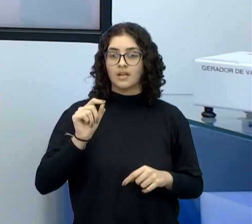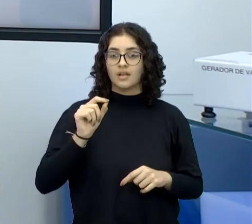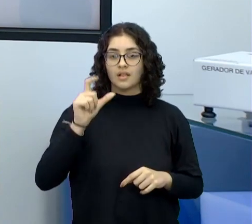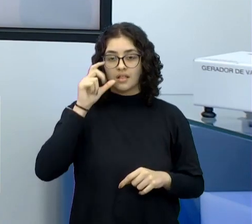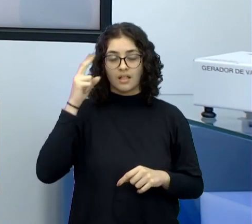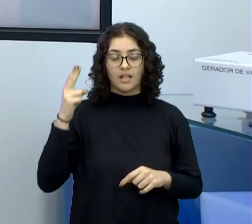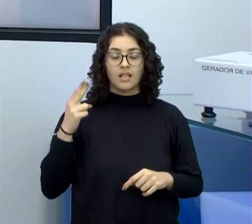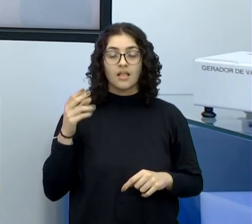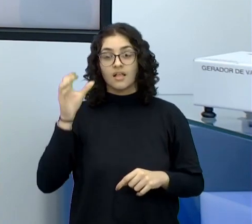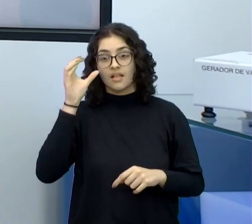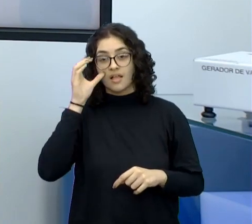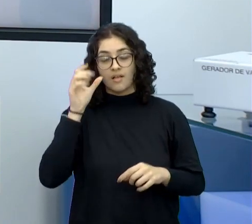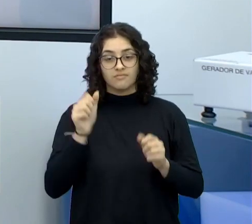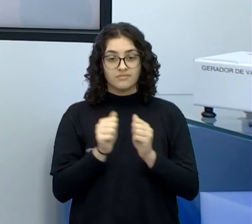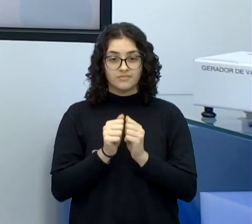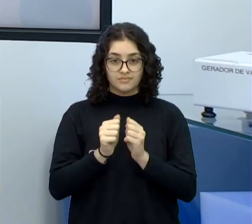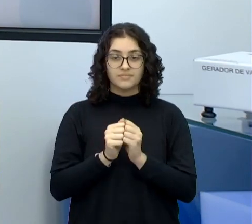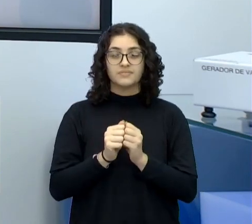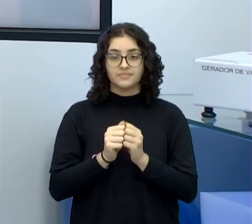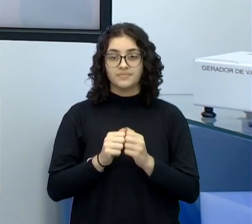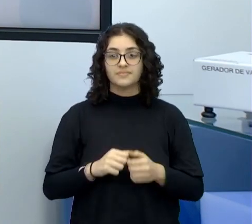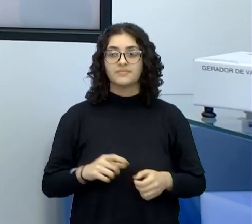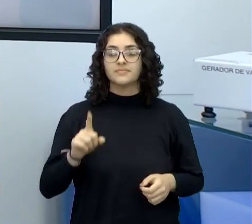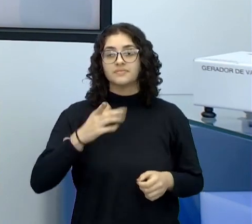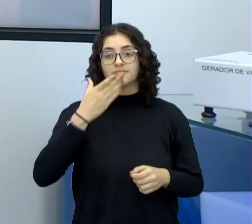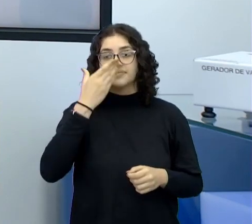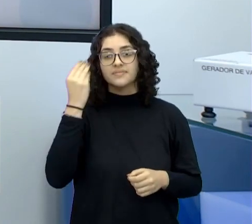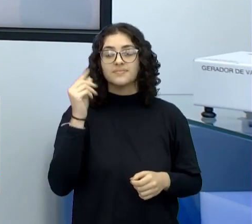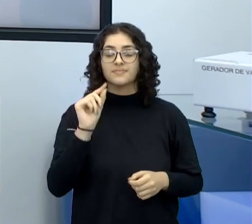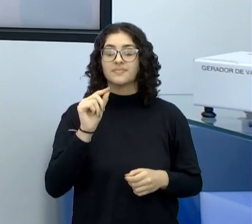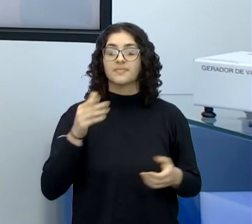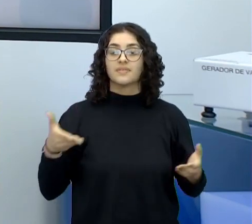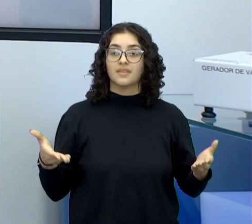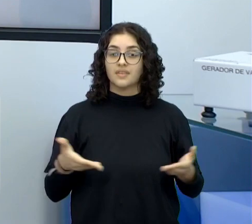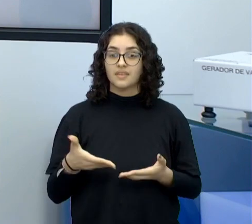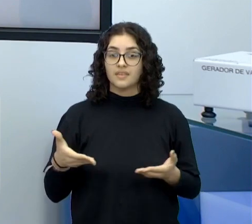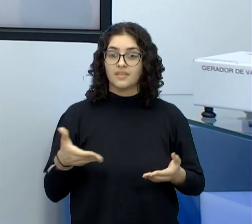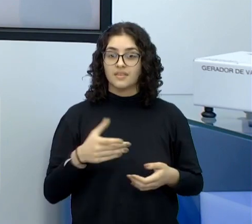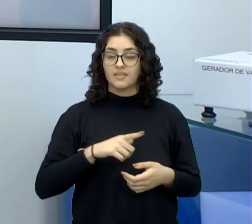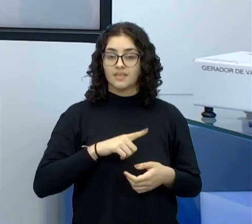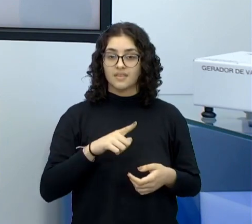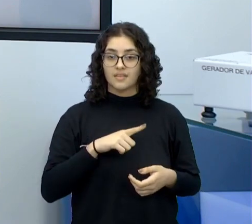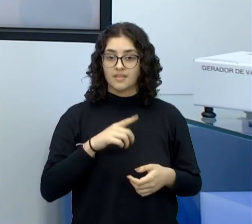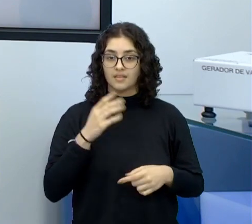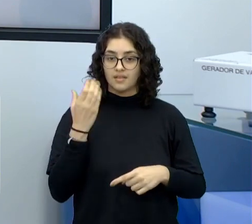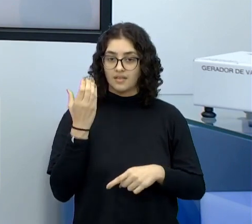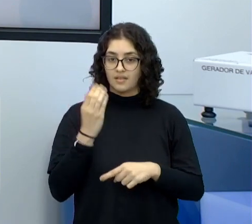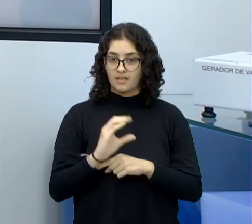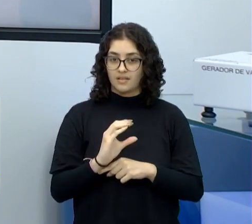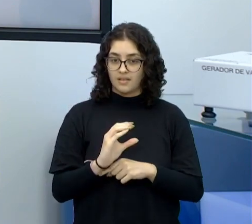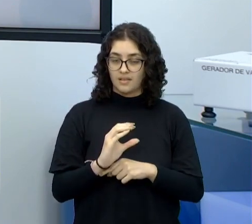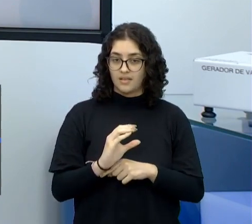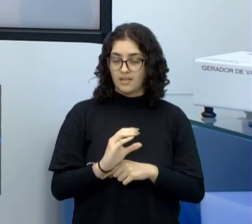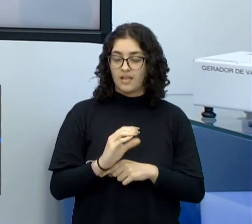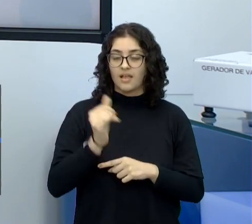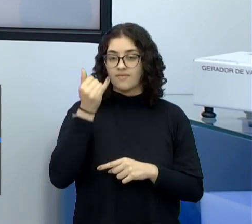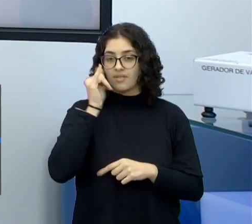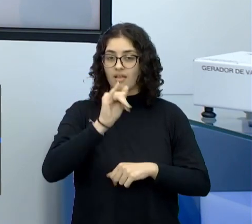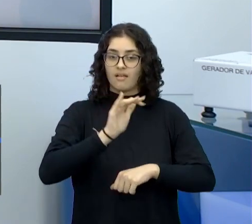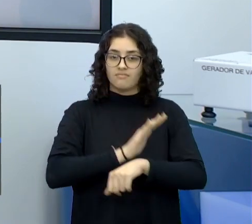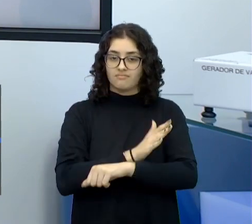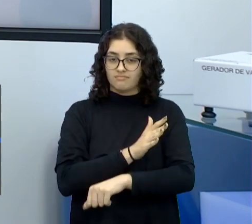também sejam todos bem-vindos ou bem-vindas. E não se esqueçam que agora nós temos aí um canal da educação